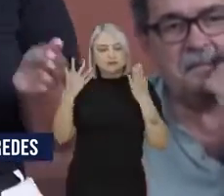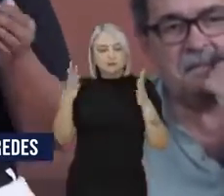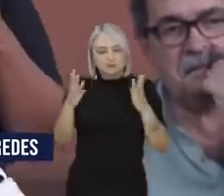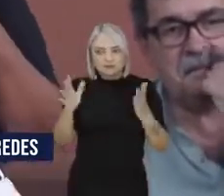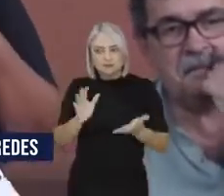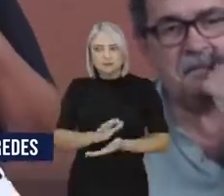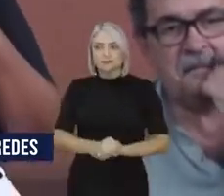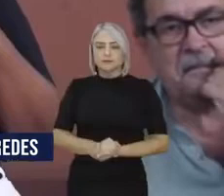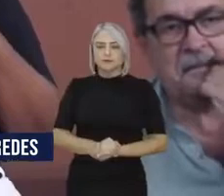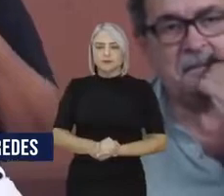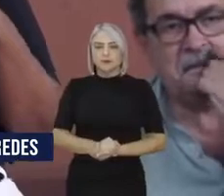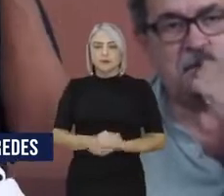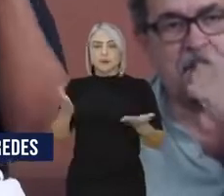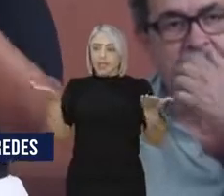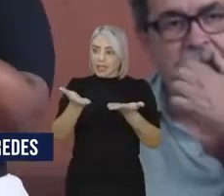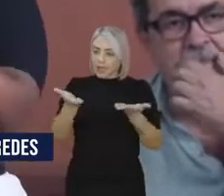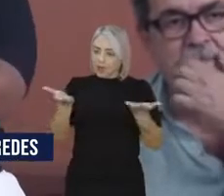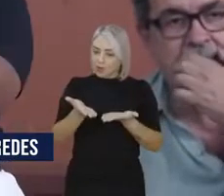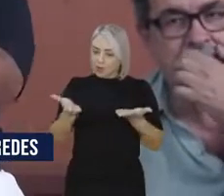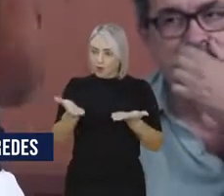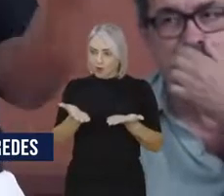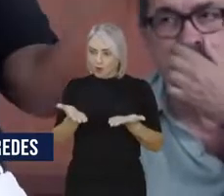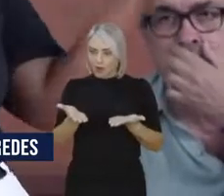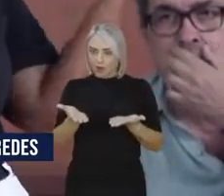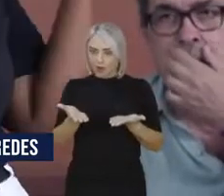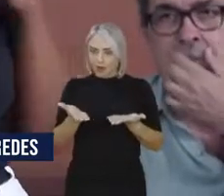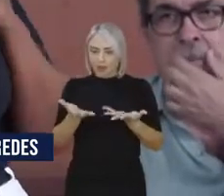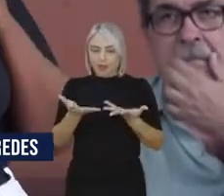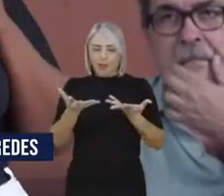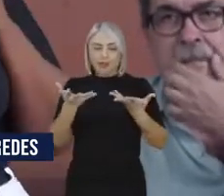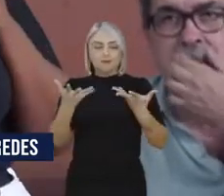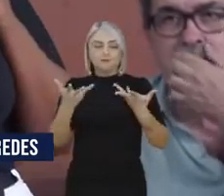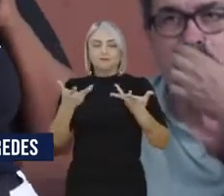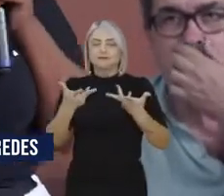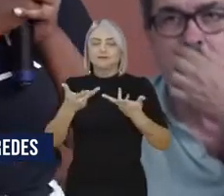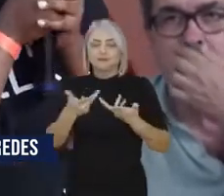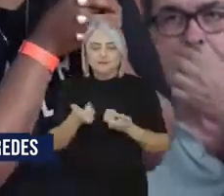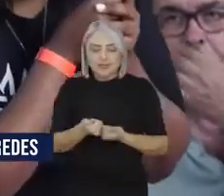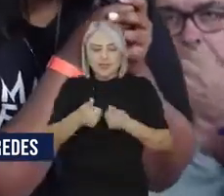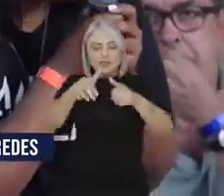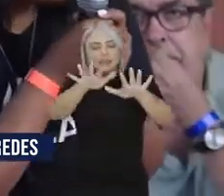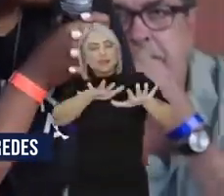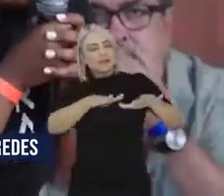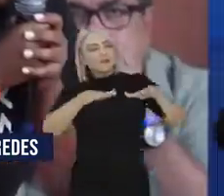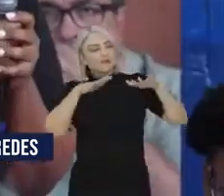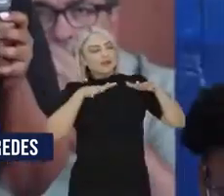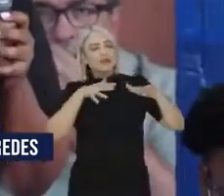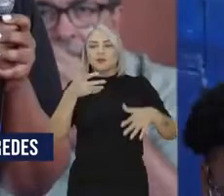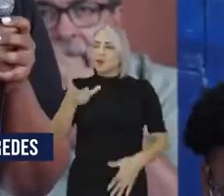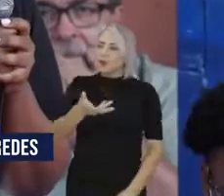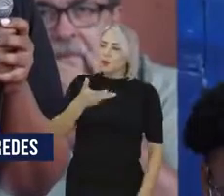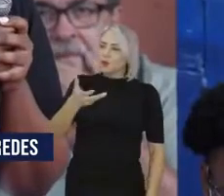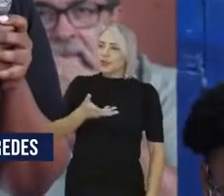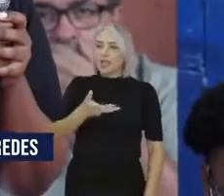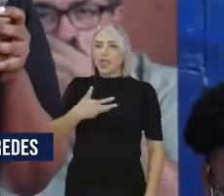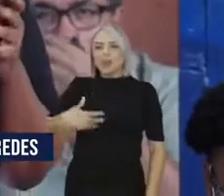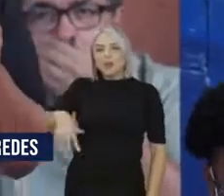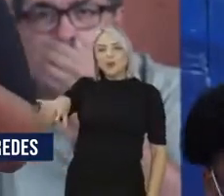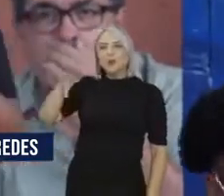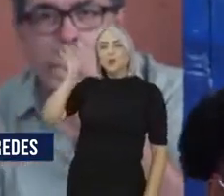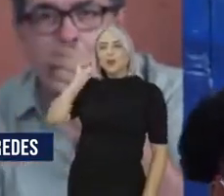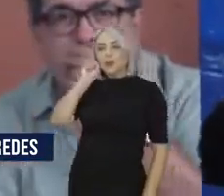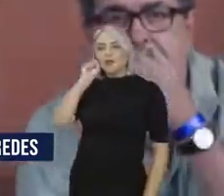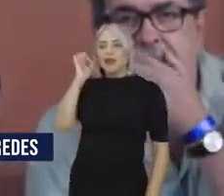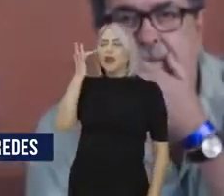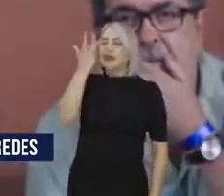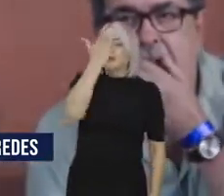E agora, gente, para brilhantar mais ainda esse evento incrível, eu queria escutar um pouco o Haddad para falar um